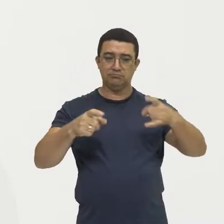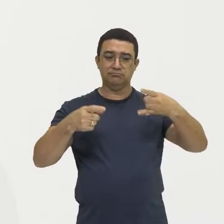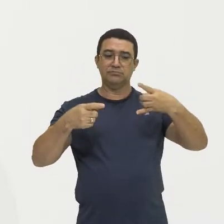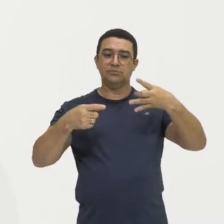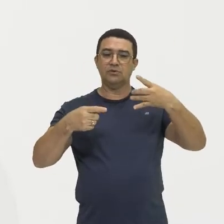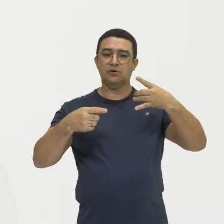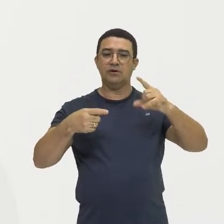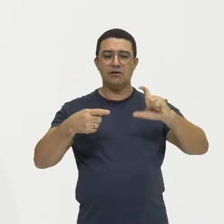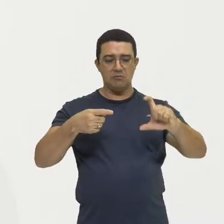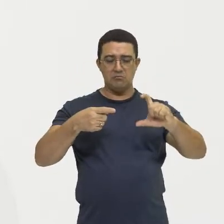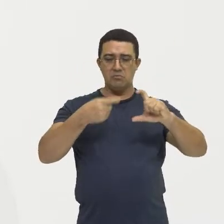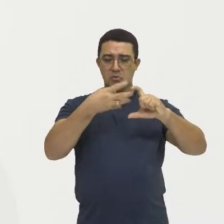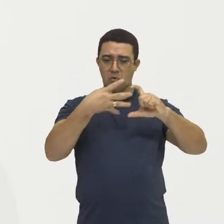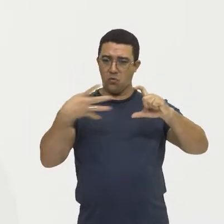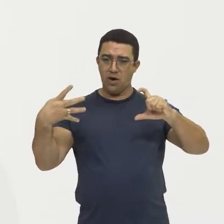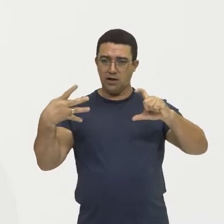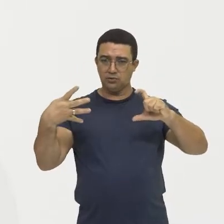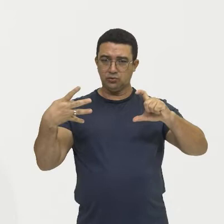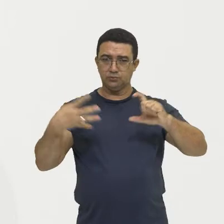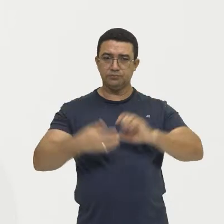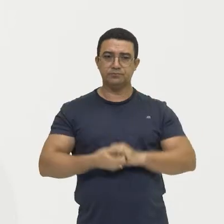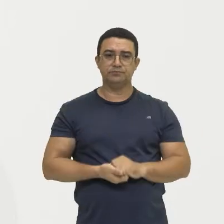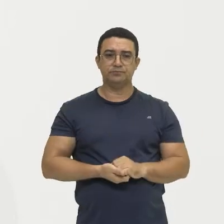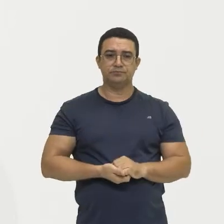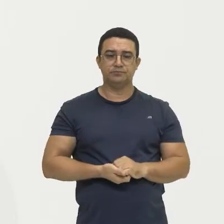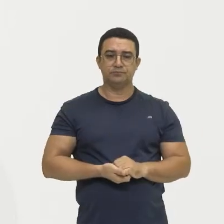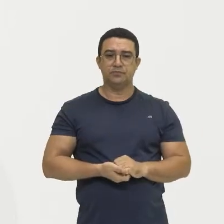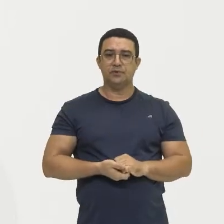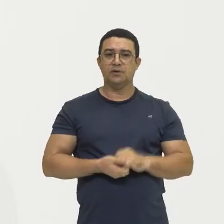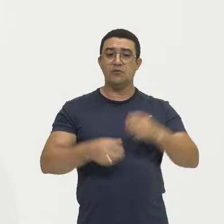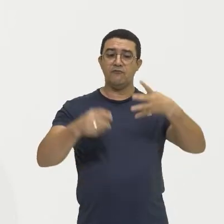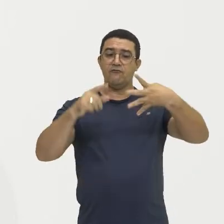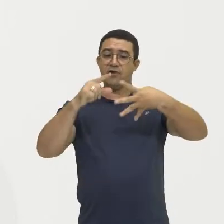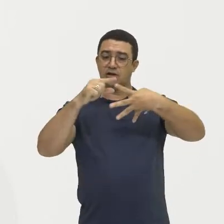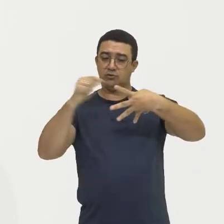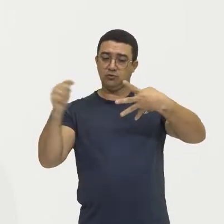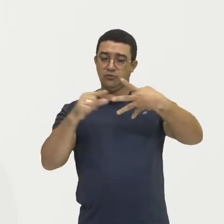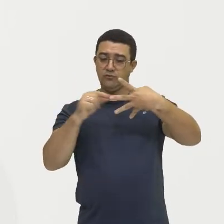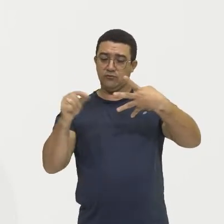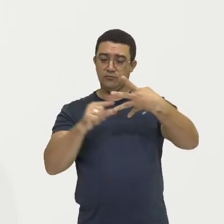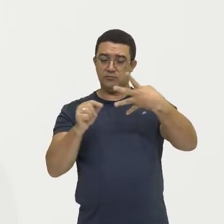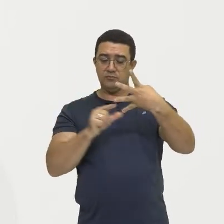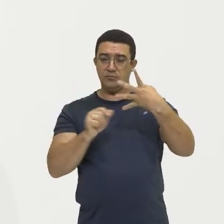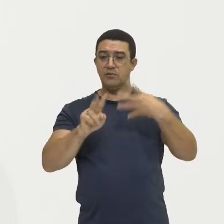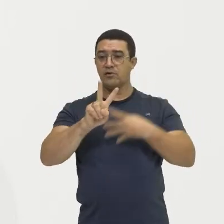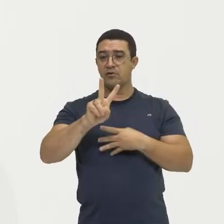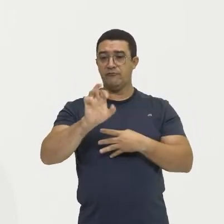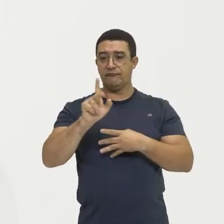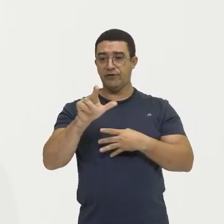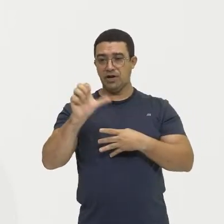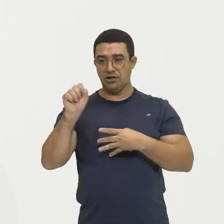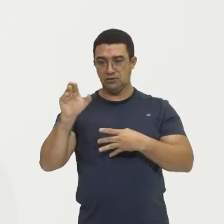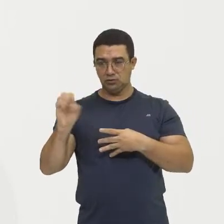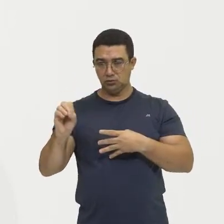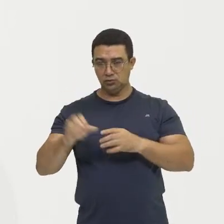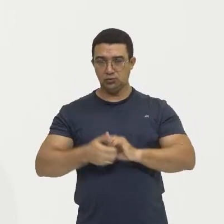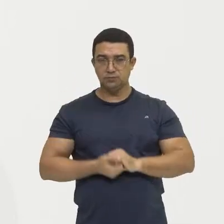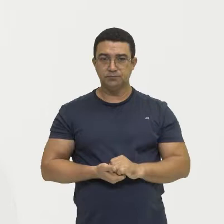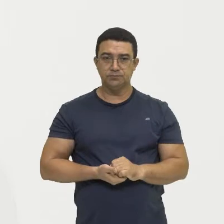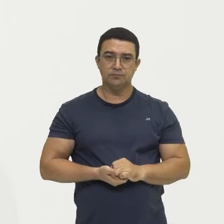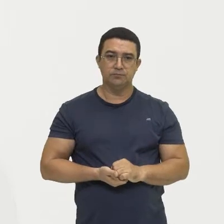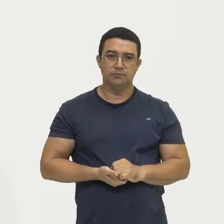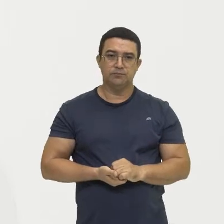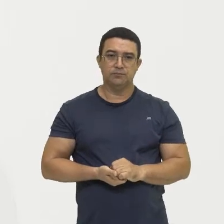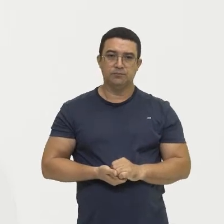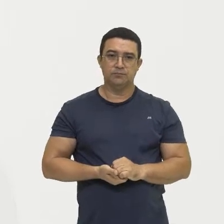linhazinha aqui é um verso, tá? Então vamos ver a rima, como é que estão organizando as rimas. E os que leem o que